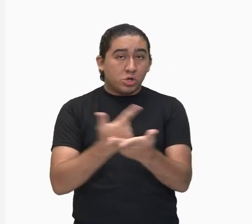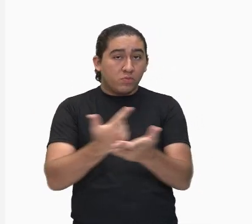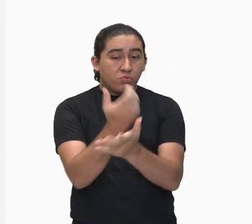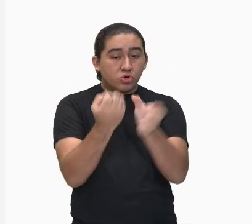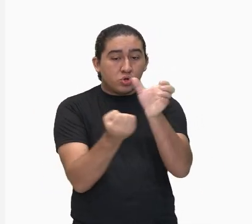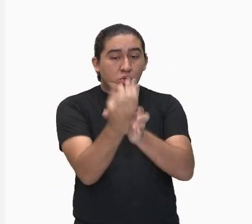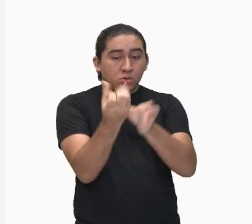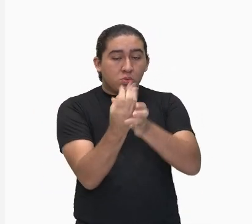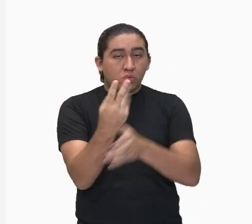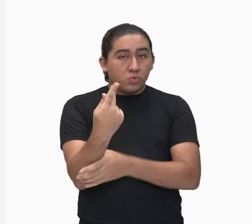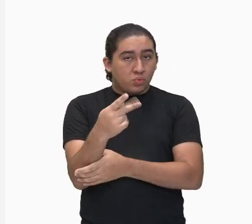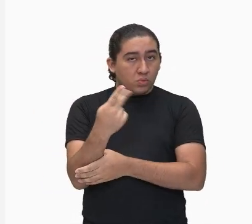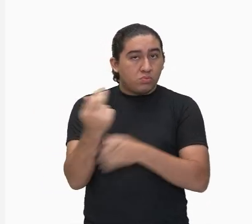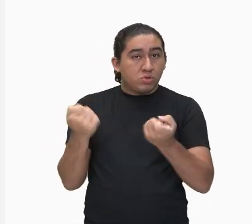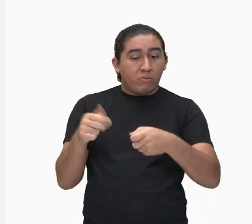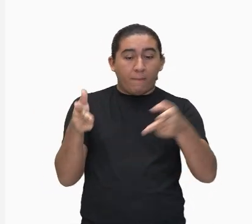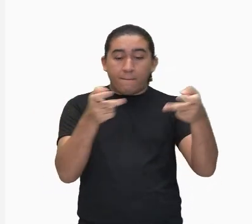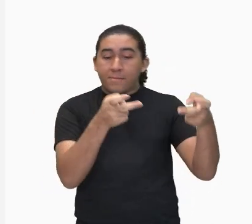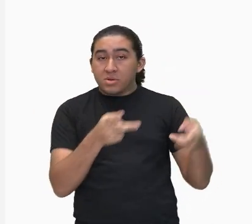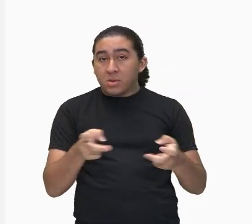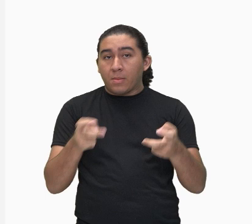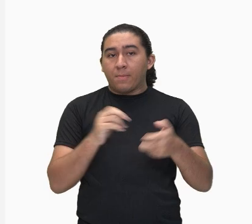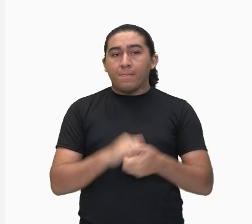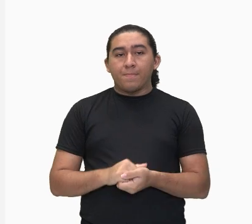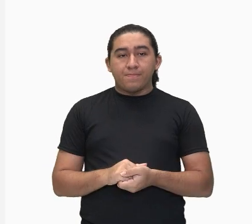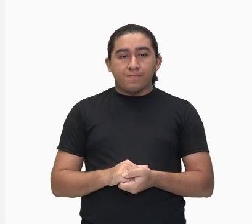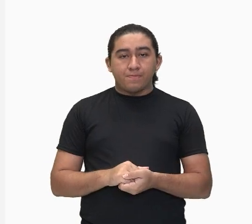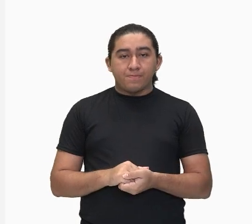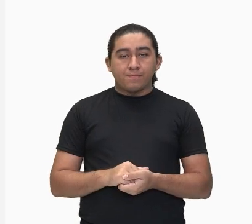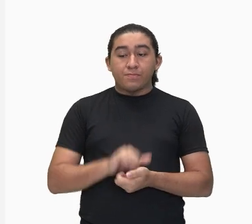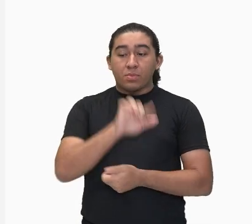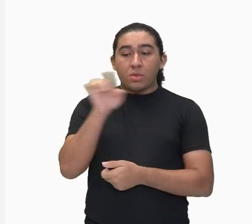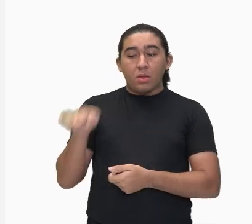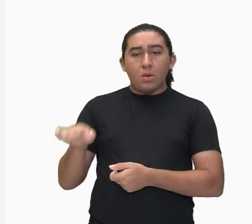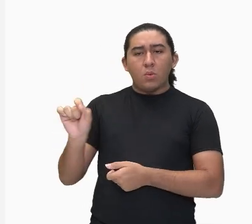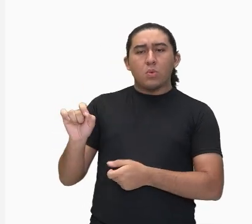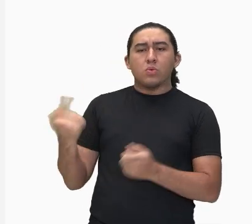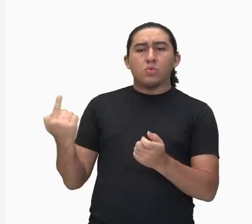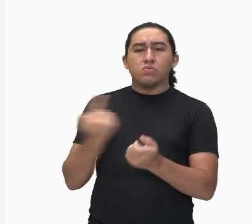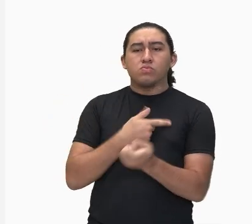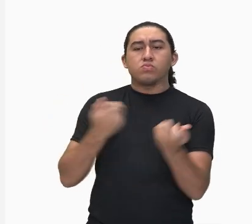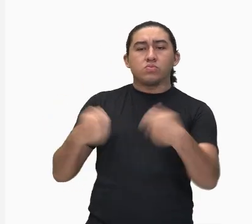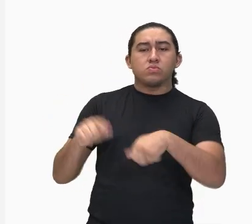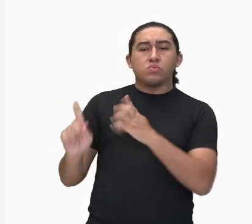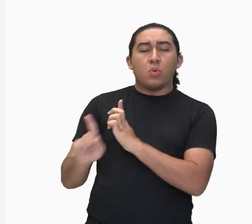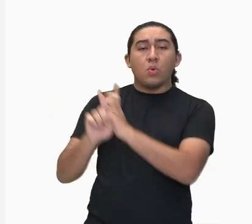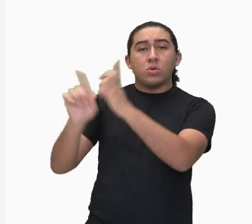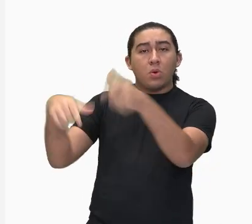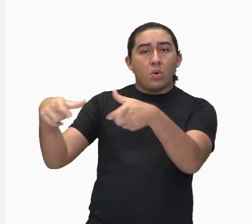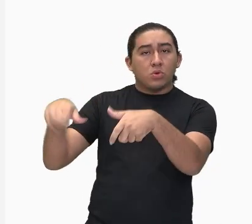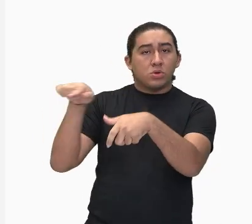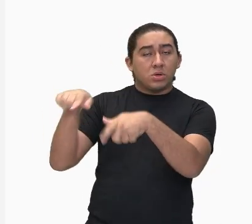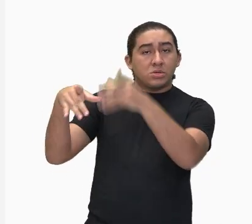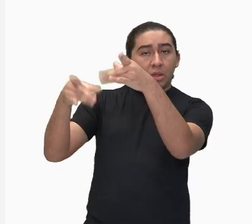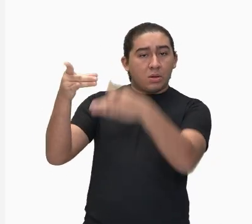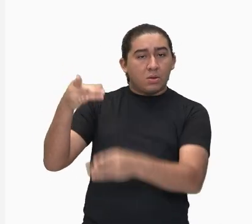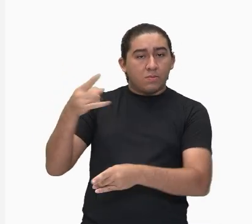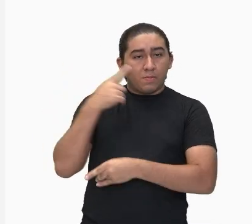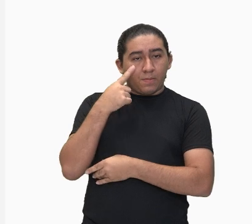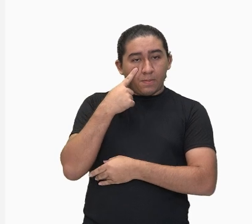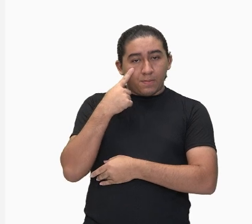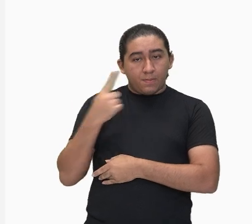criações. Veja que no realismo, o que é que nós podemos encontrar no